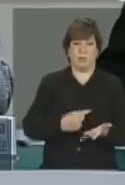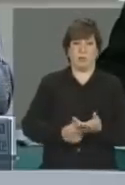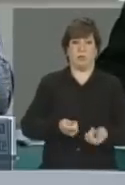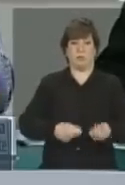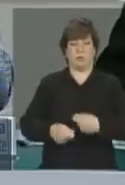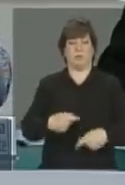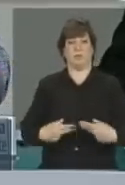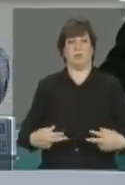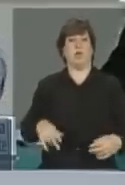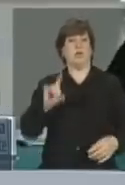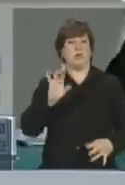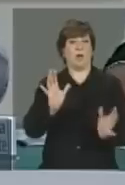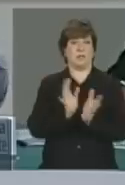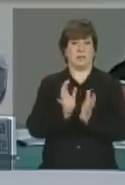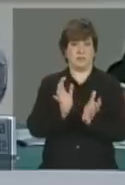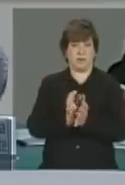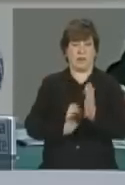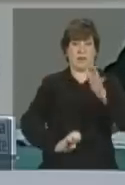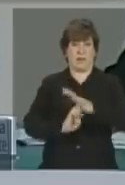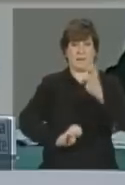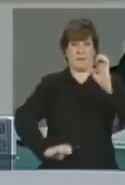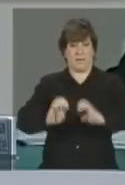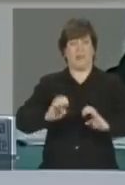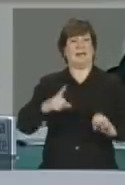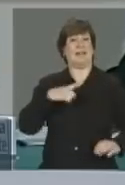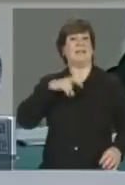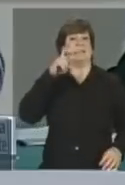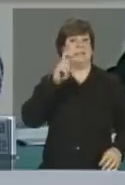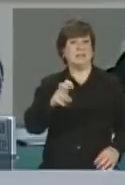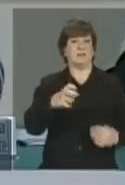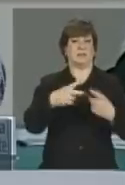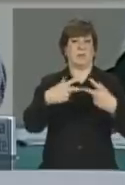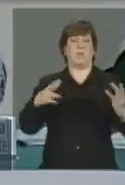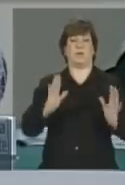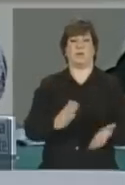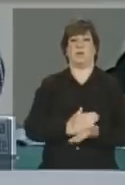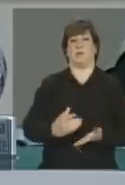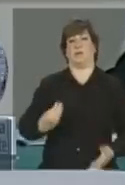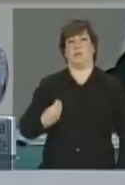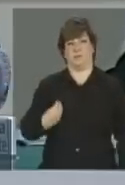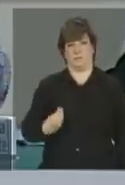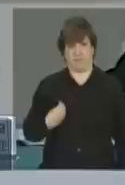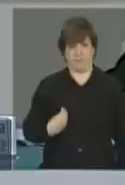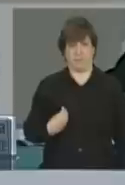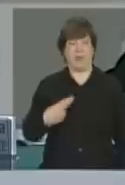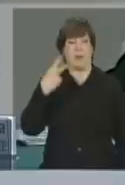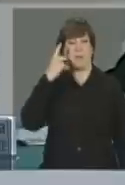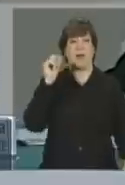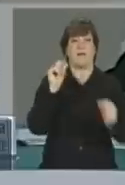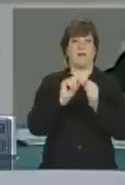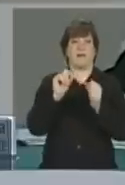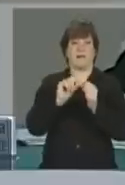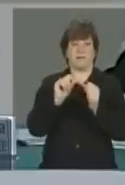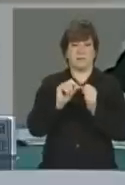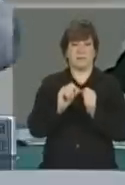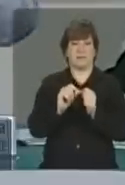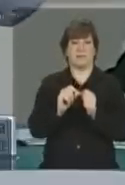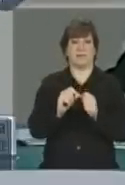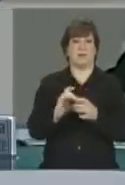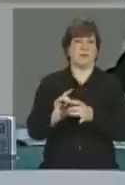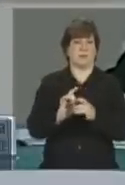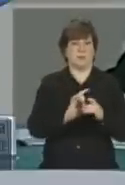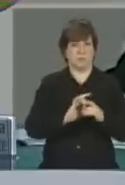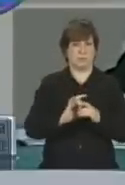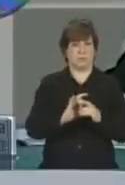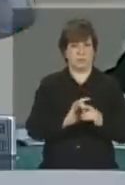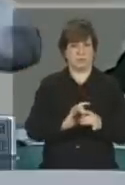no setor empresarial tem 5 iniciativas acontecendo, tá? Para construir uma plataforma empresarial brasileira fora